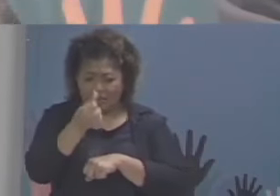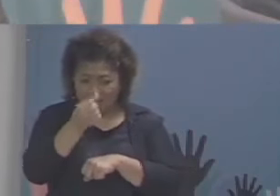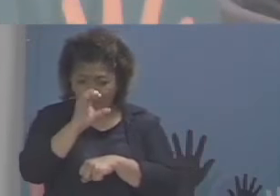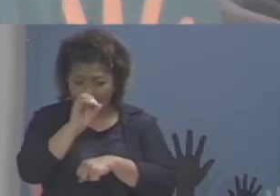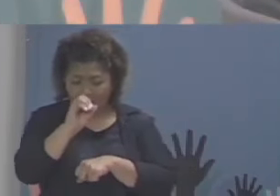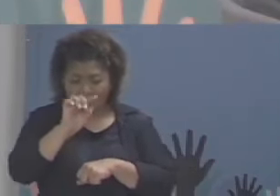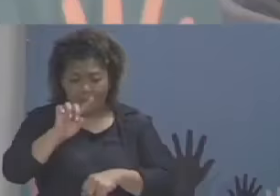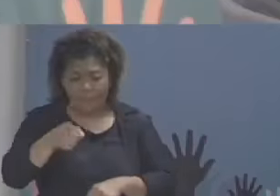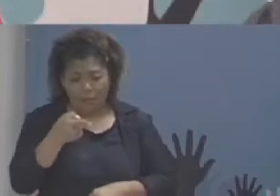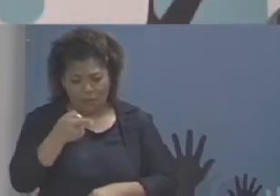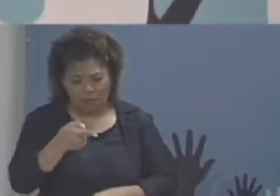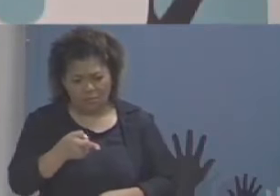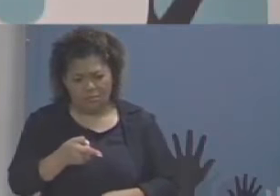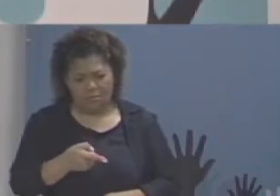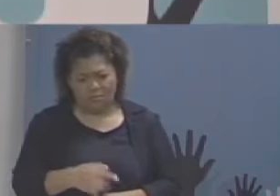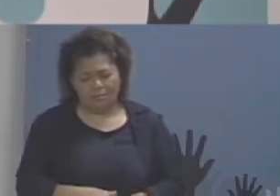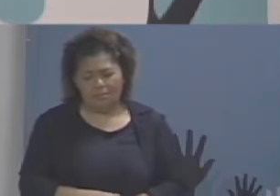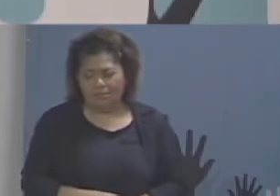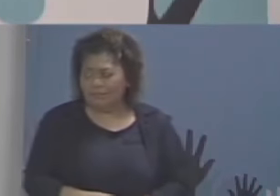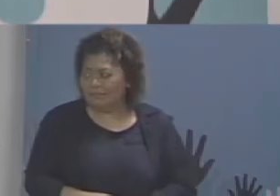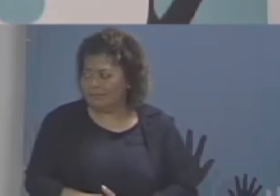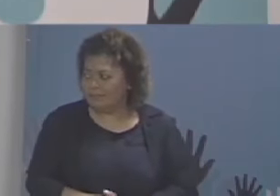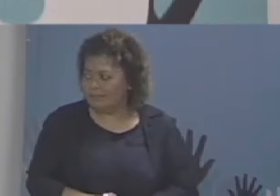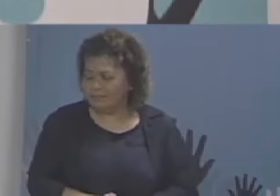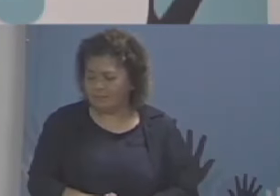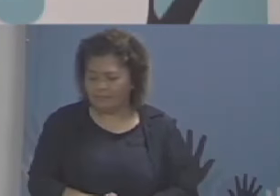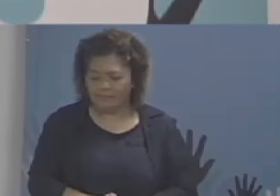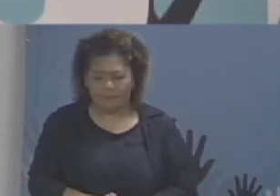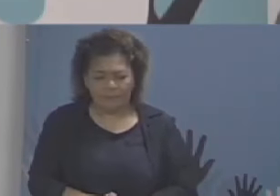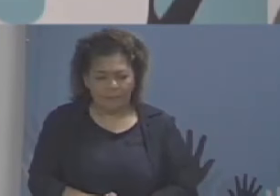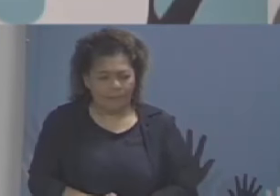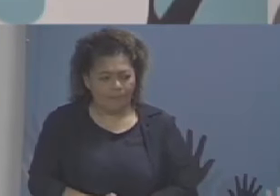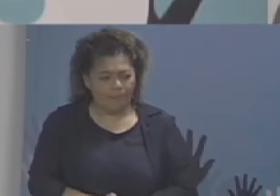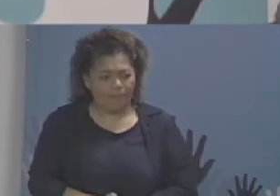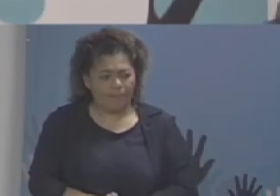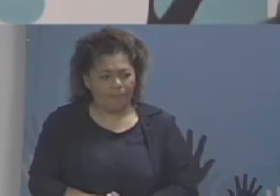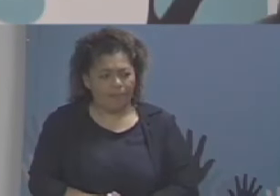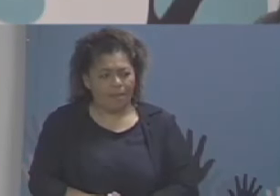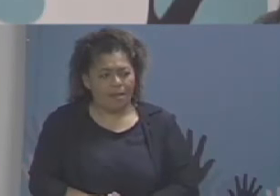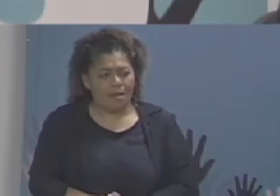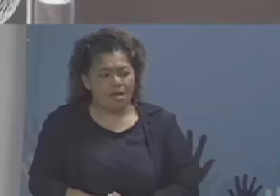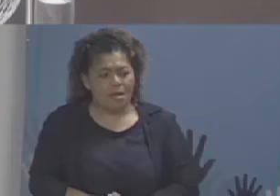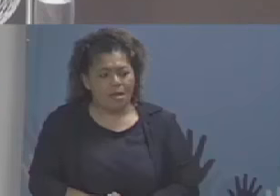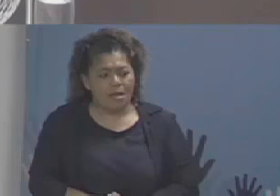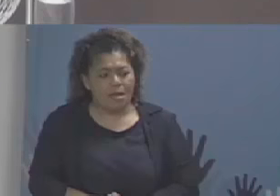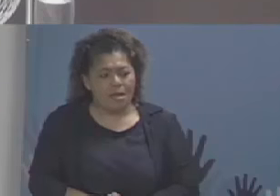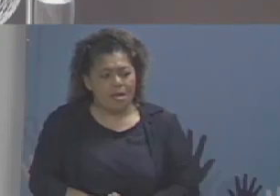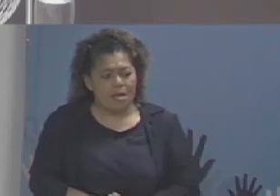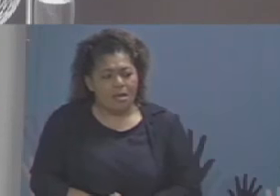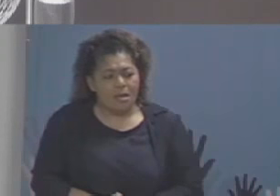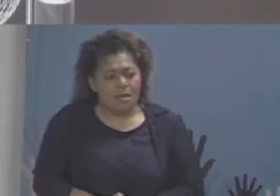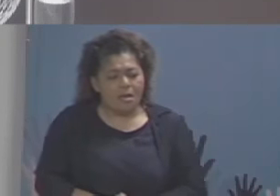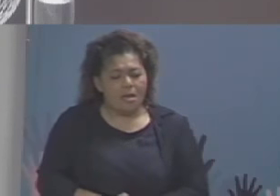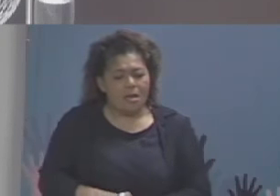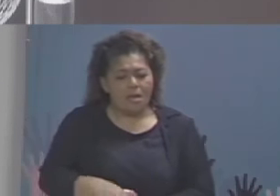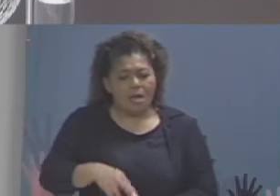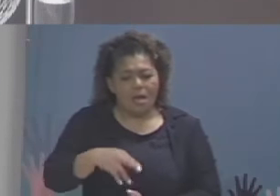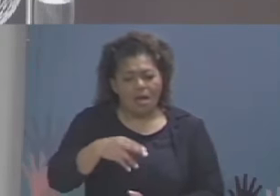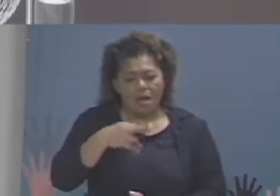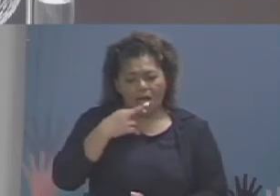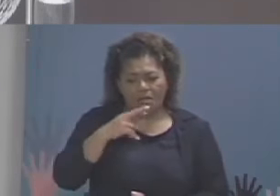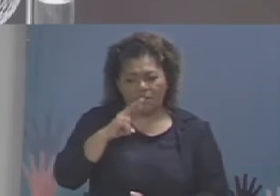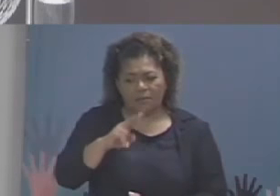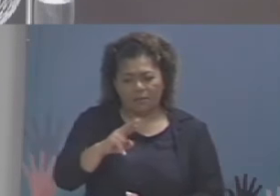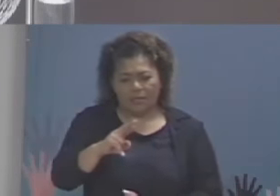precisamos permanecer. Obrigado, candidato. O candidato 21, da chapa 21, responderá a próxima pergunta a